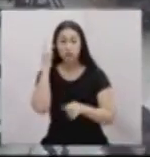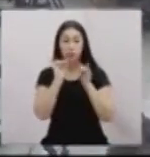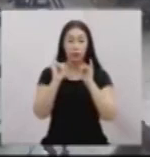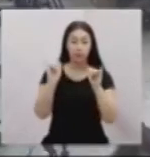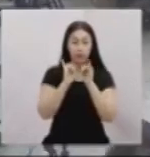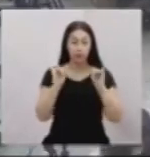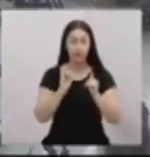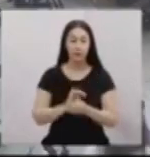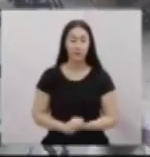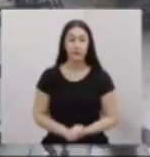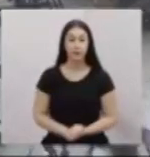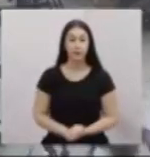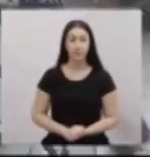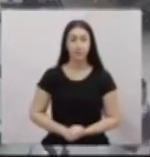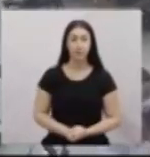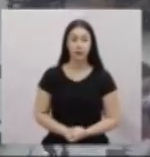religiosos homenageados.